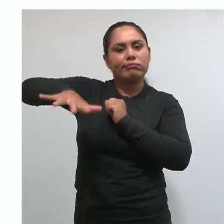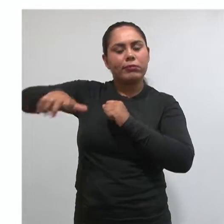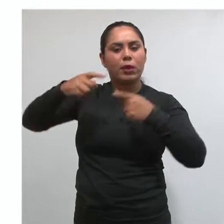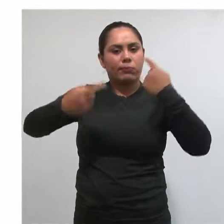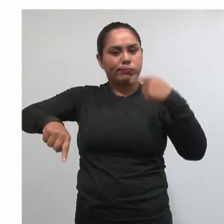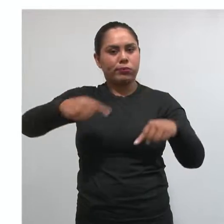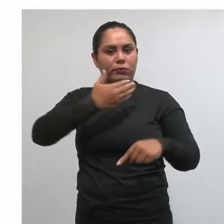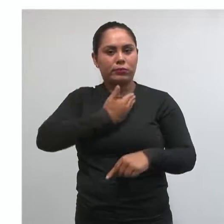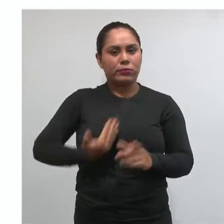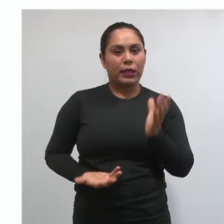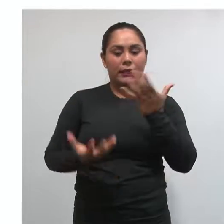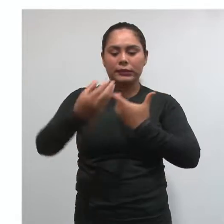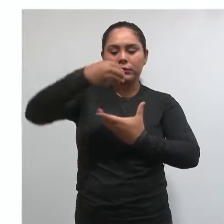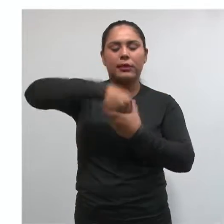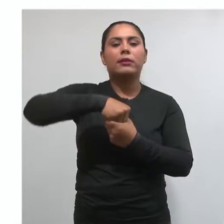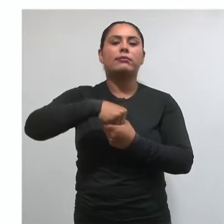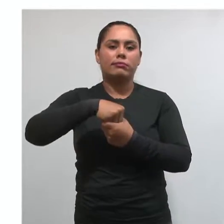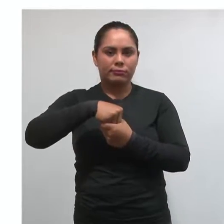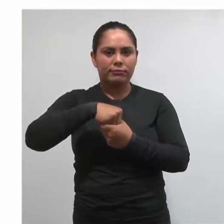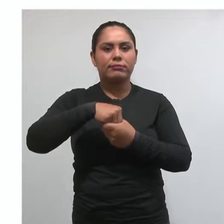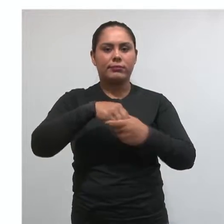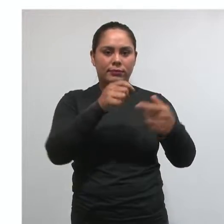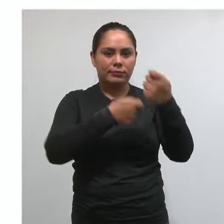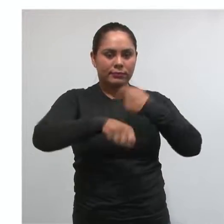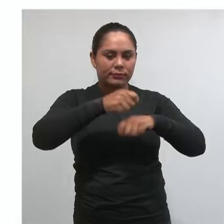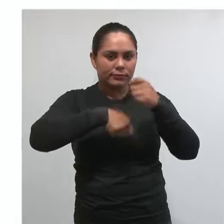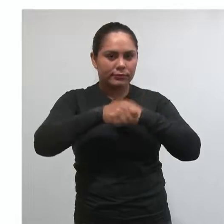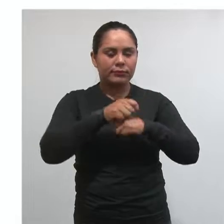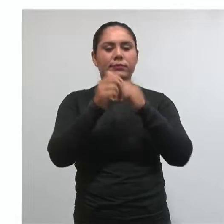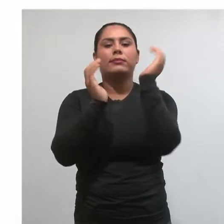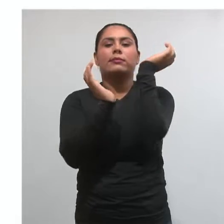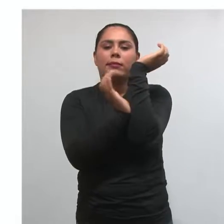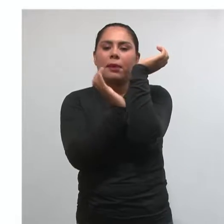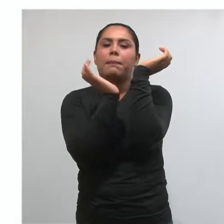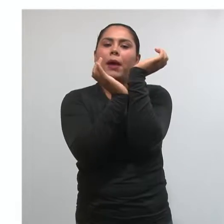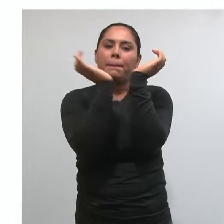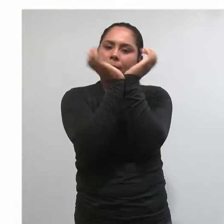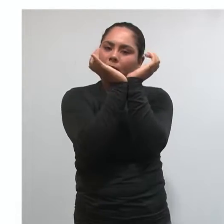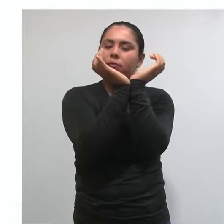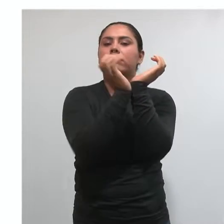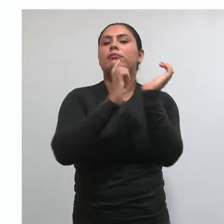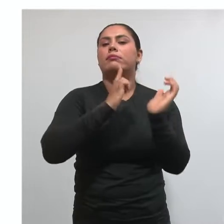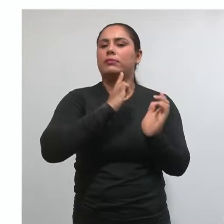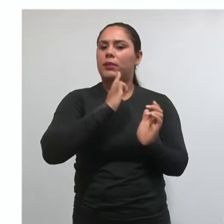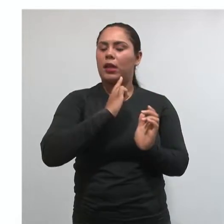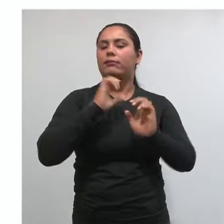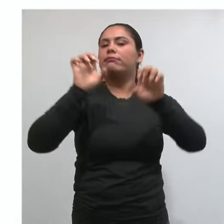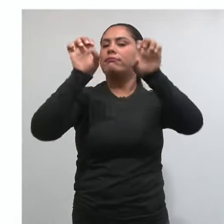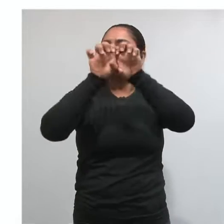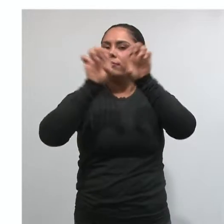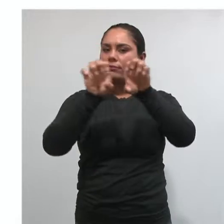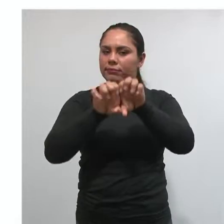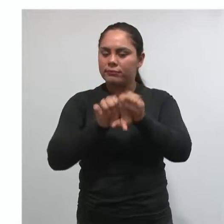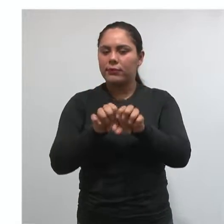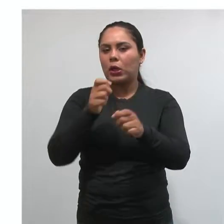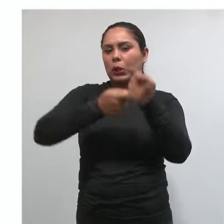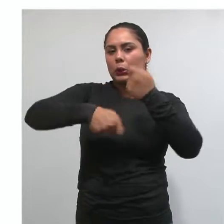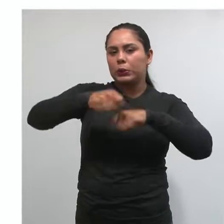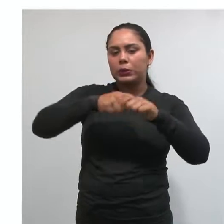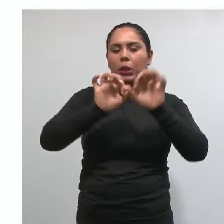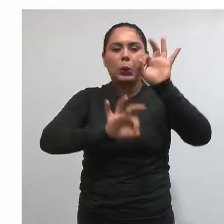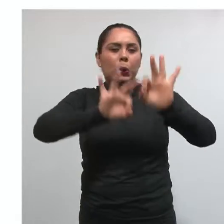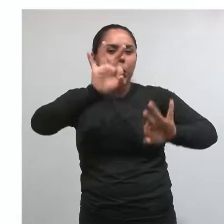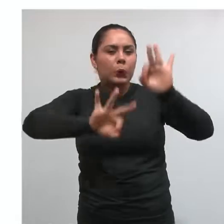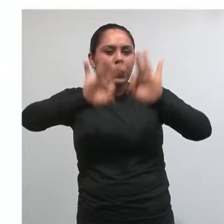elementos da administração pública. Então, nós temos a burocracia, que eu já mencionei, né, no sentido da estrutura organizacional,